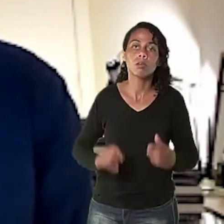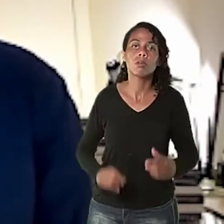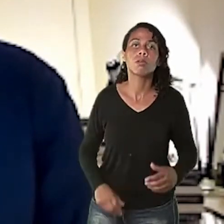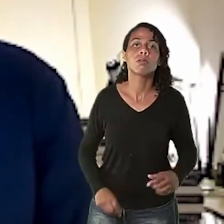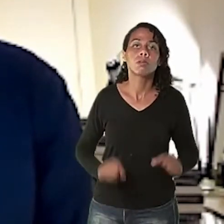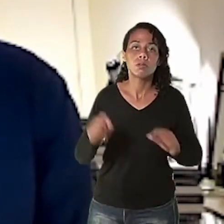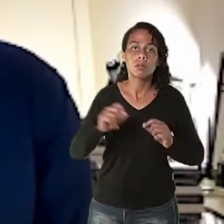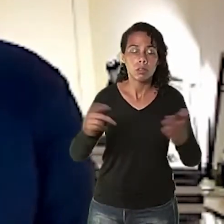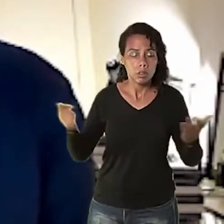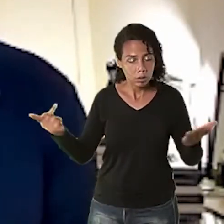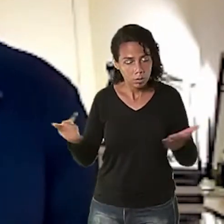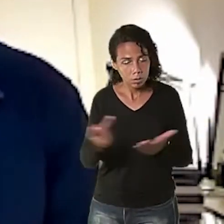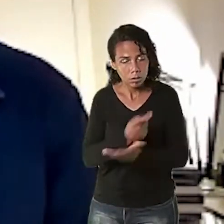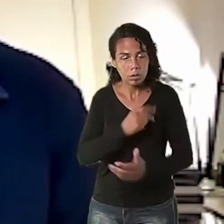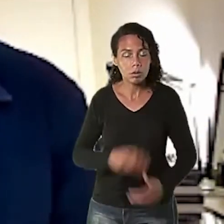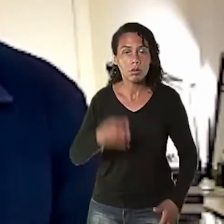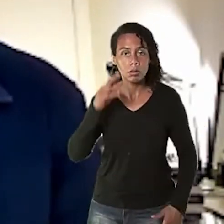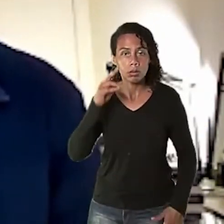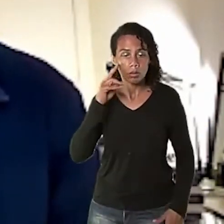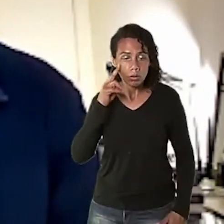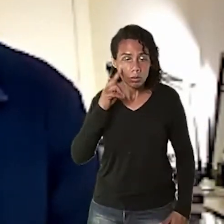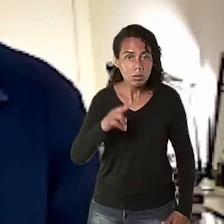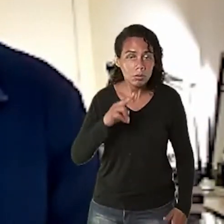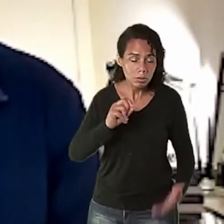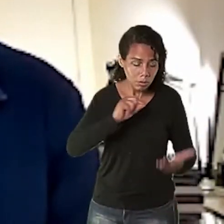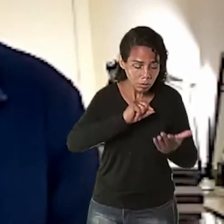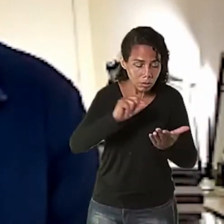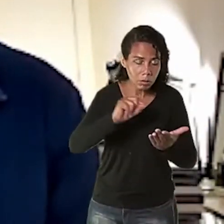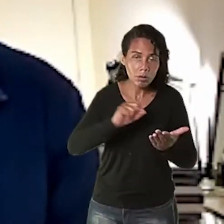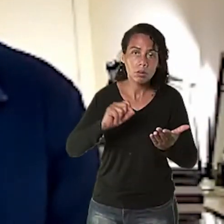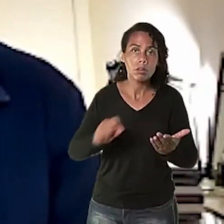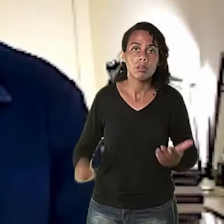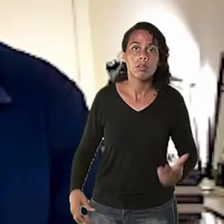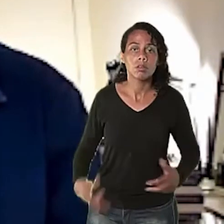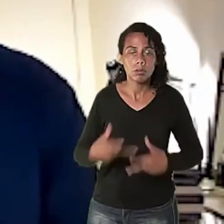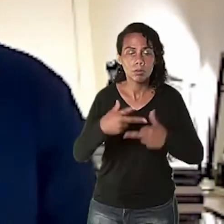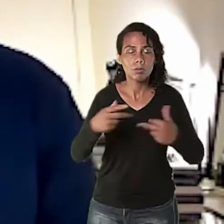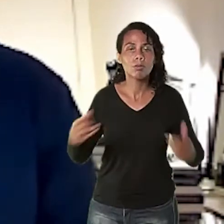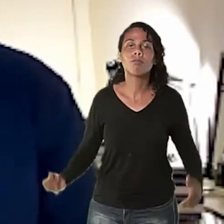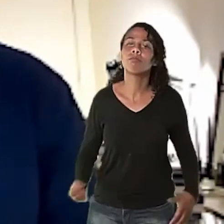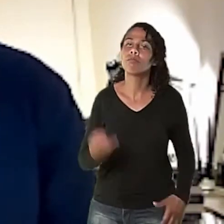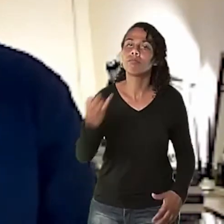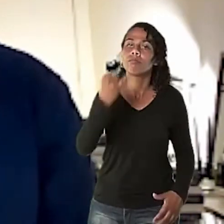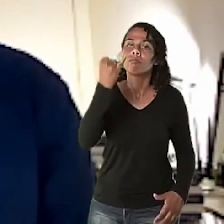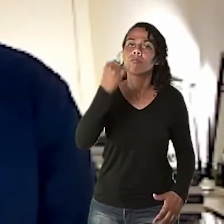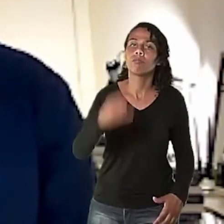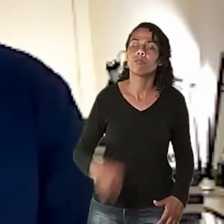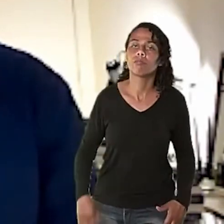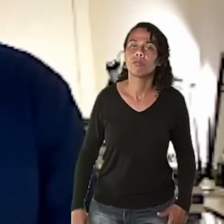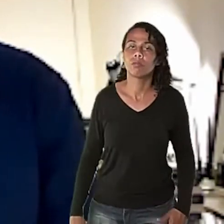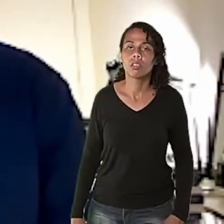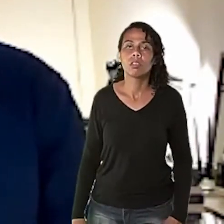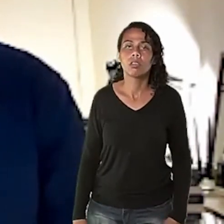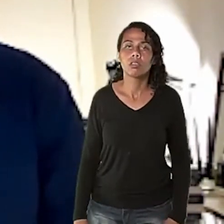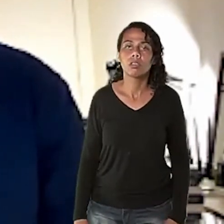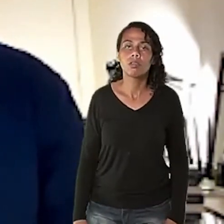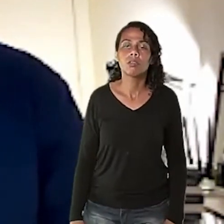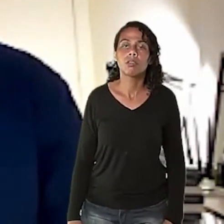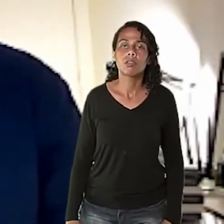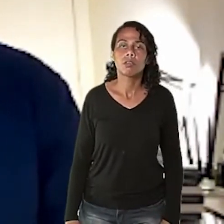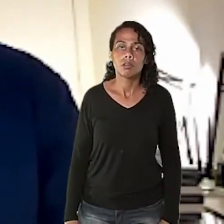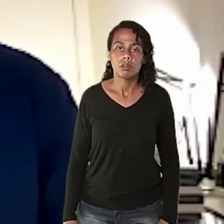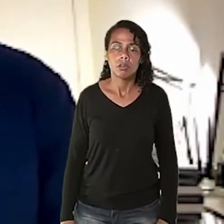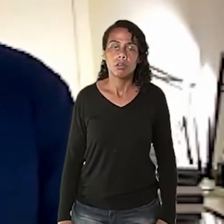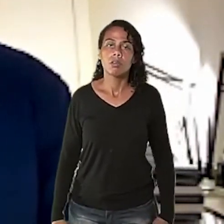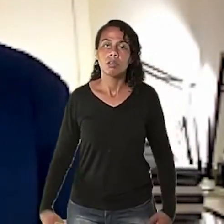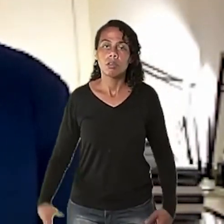Mas eu estou vendo aqui o sumário, né? Também tô. Dá muita saudade